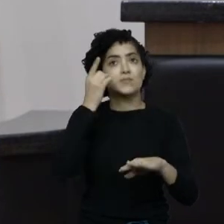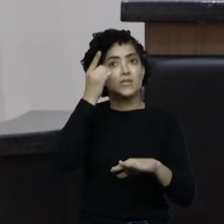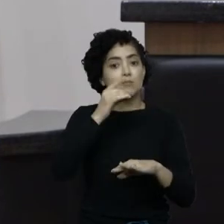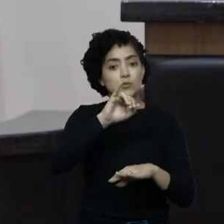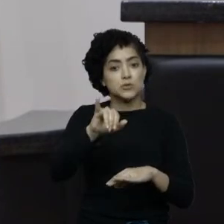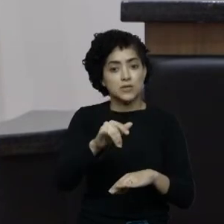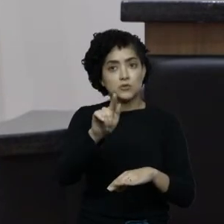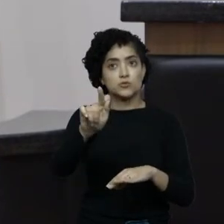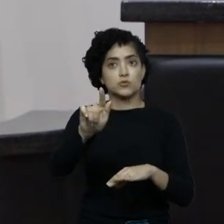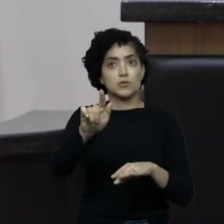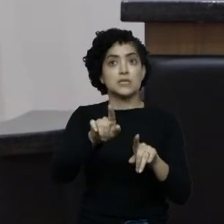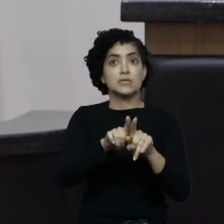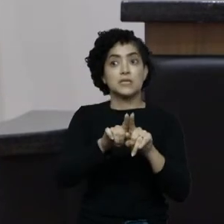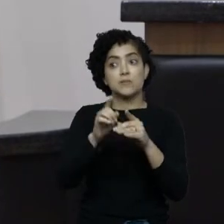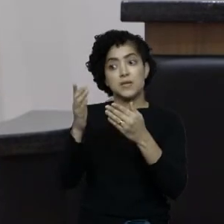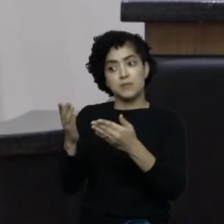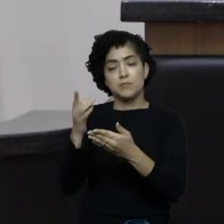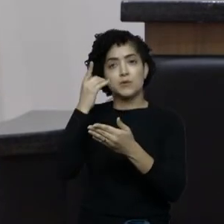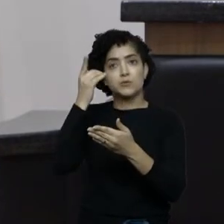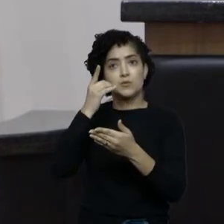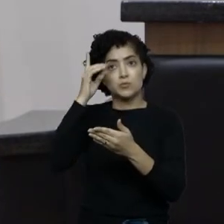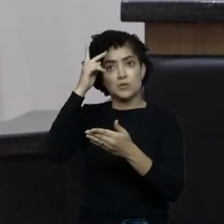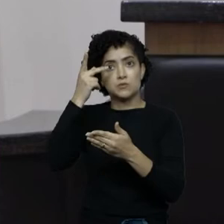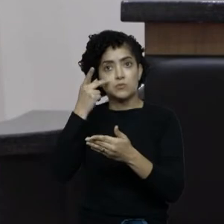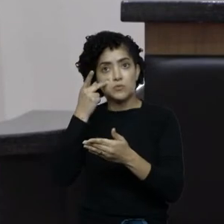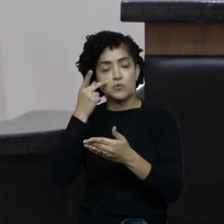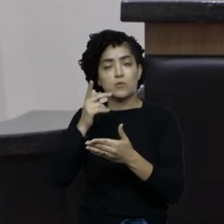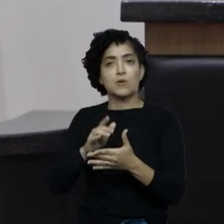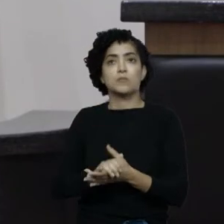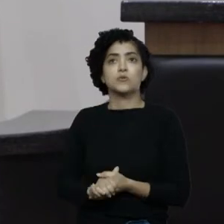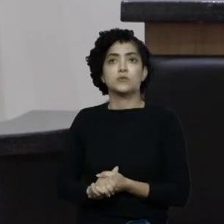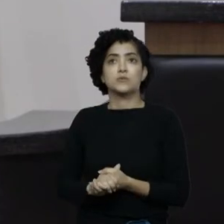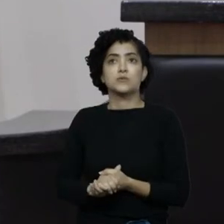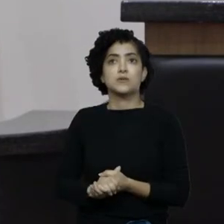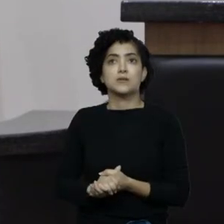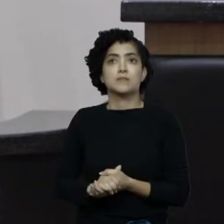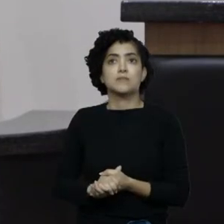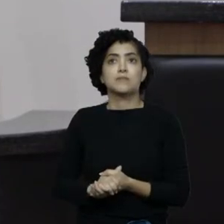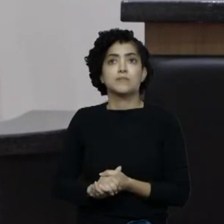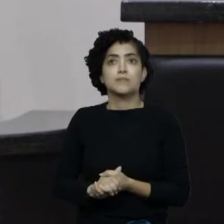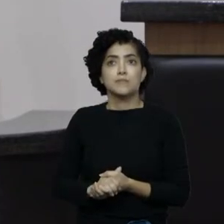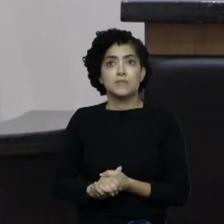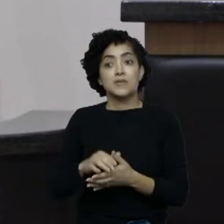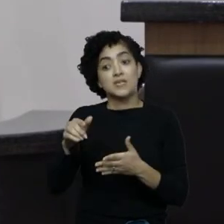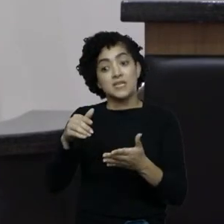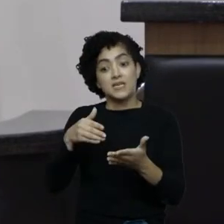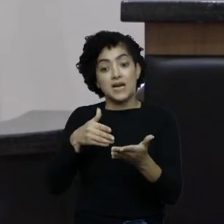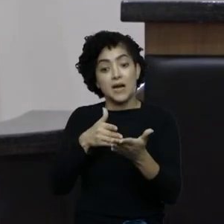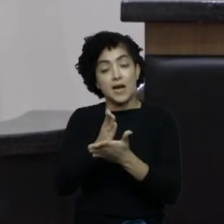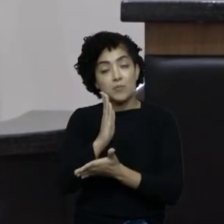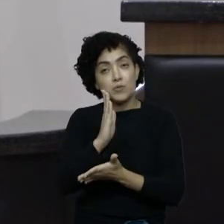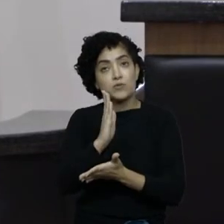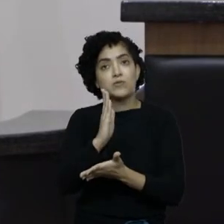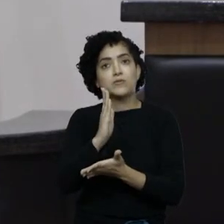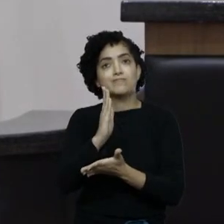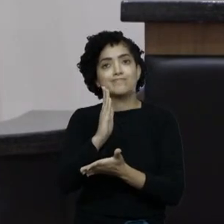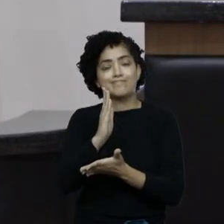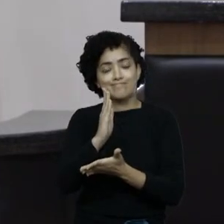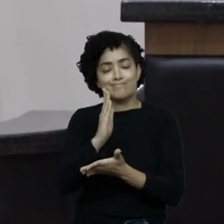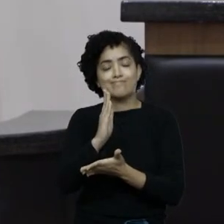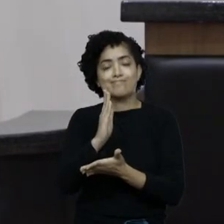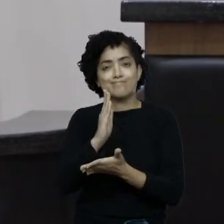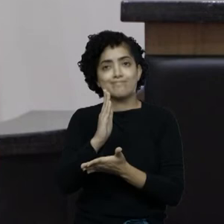e pelo Deputado Milton ovos e já casa aprovou que